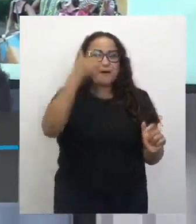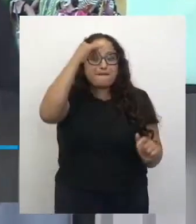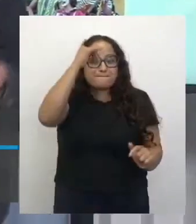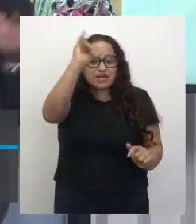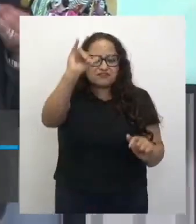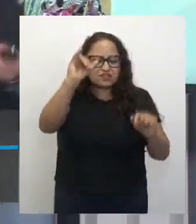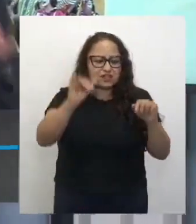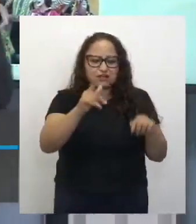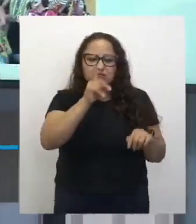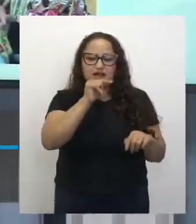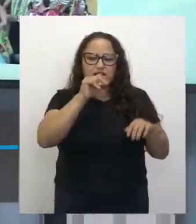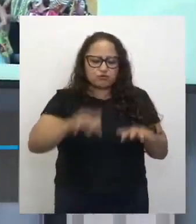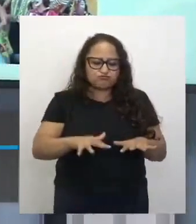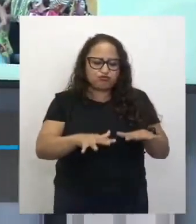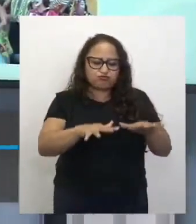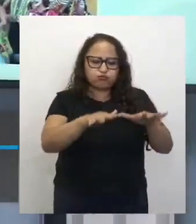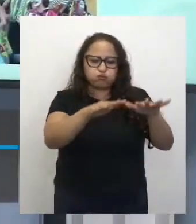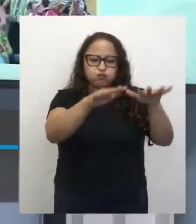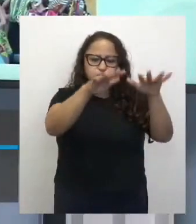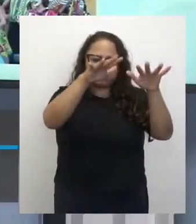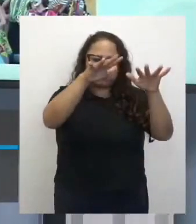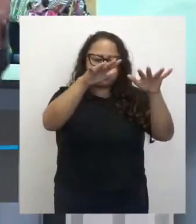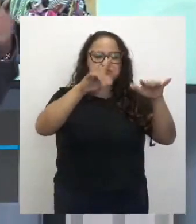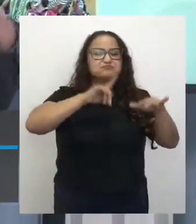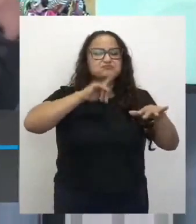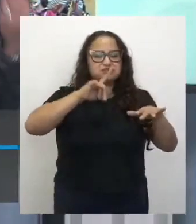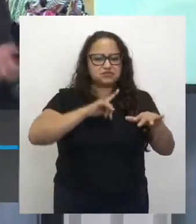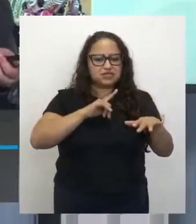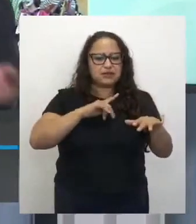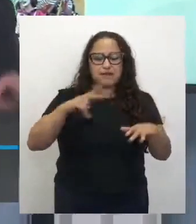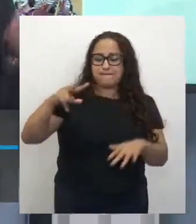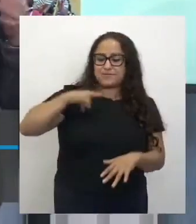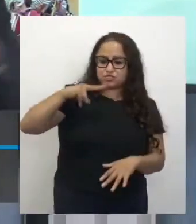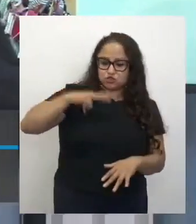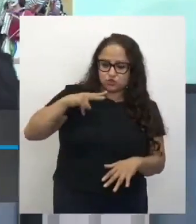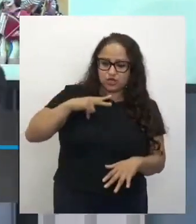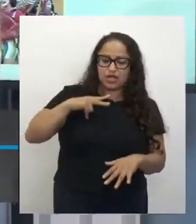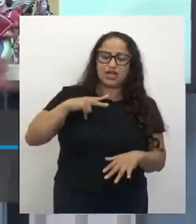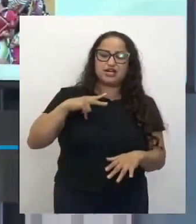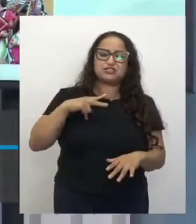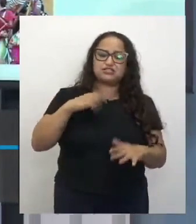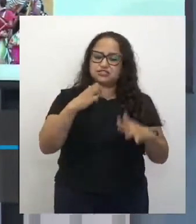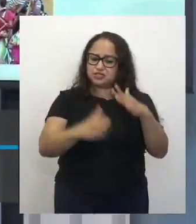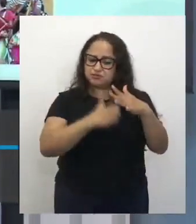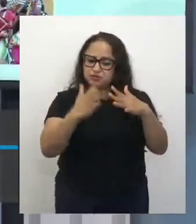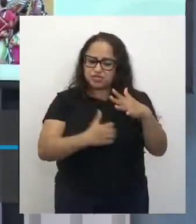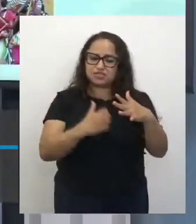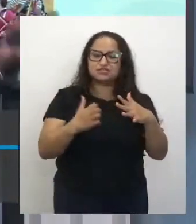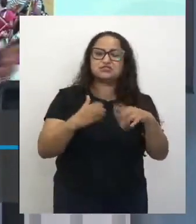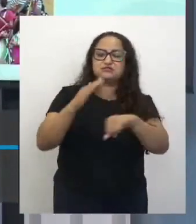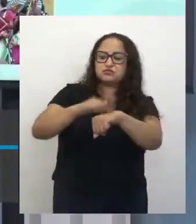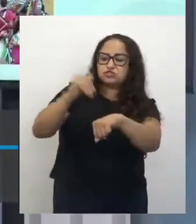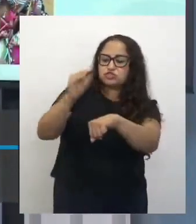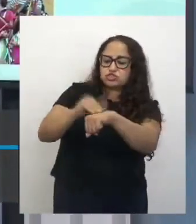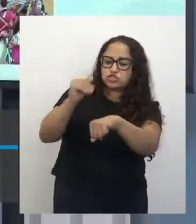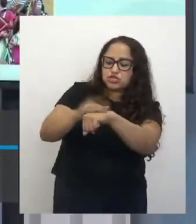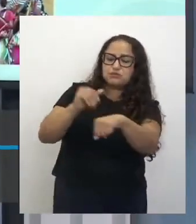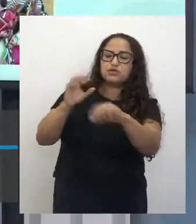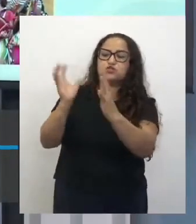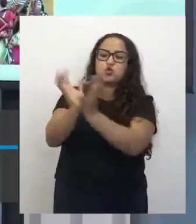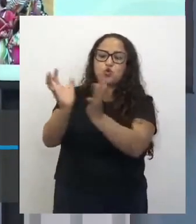enchente. Então, muitas empresas particulares, inclusive, estão contratando grupos teatrais, né, grupos,